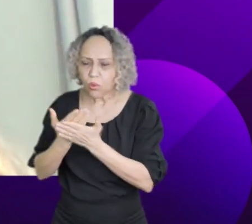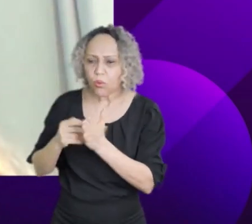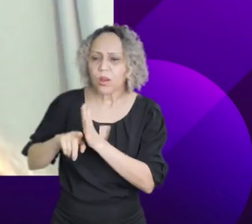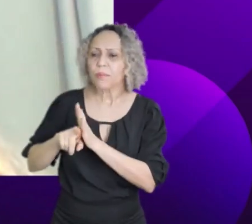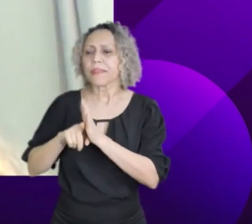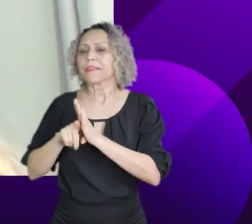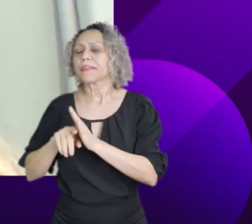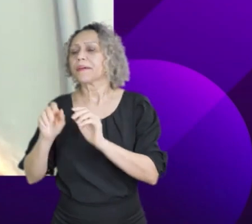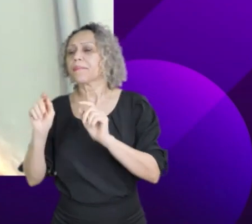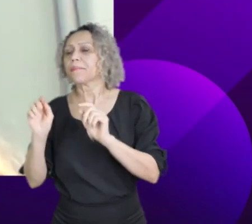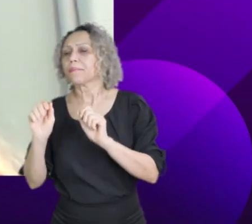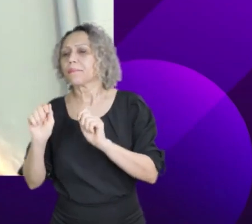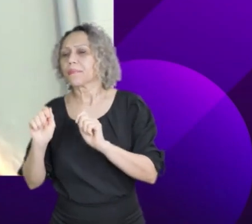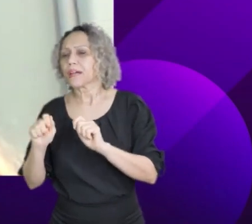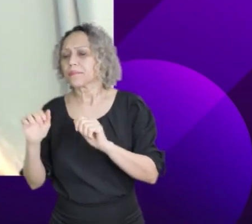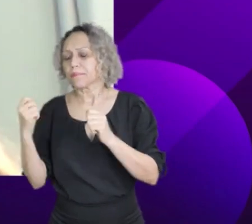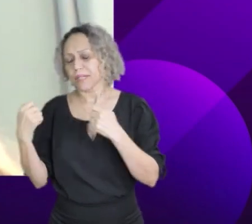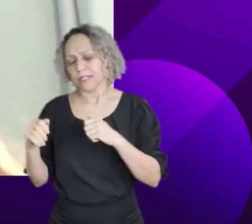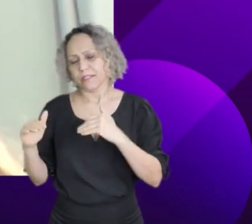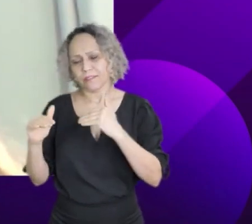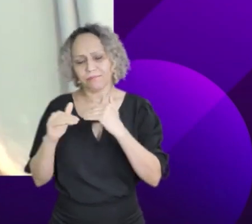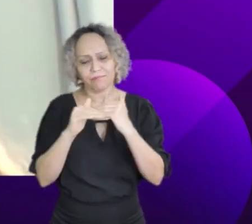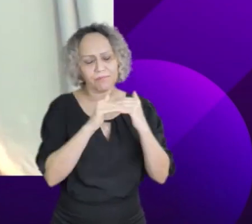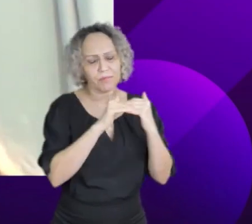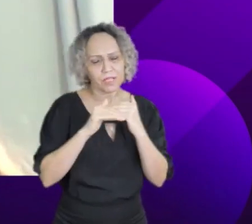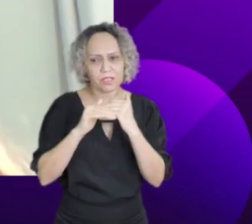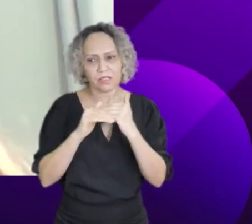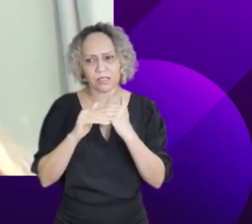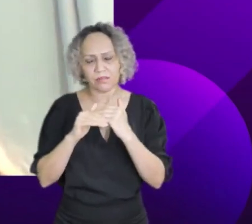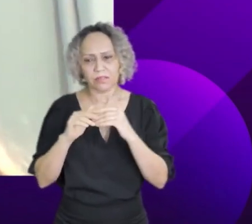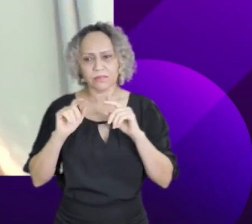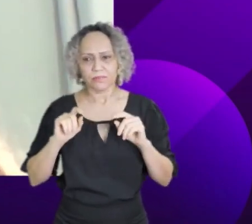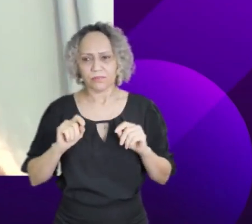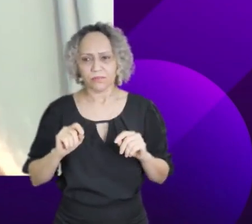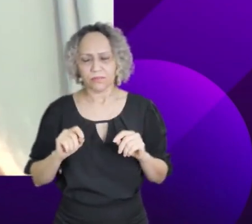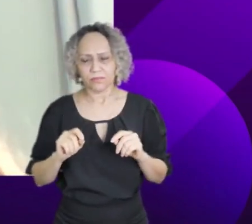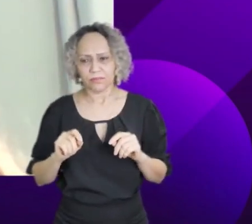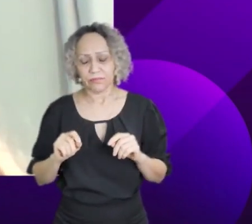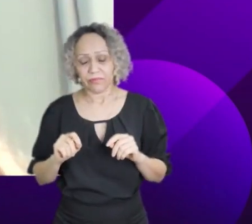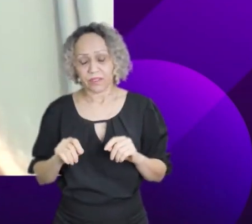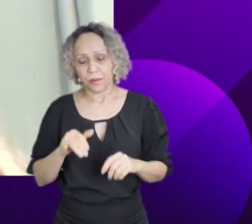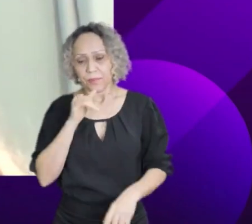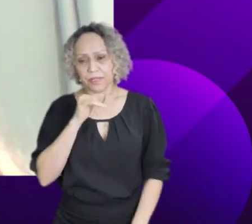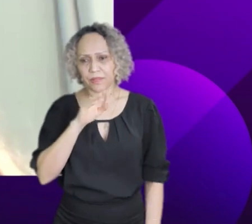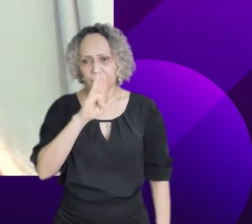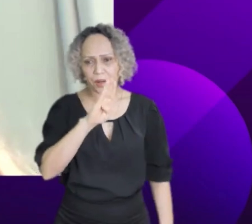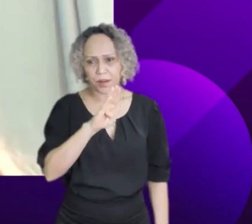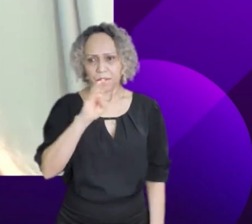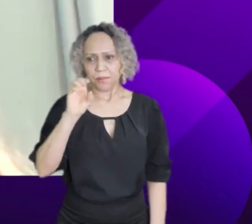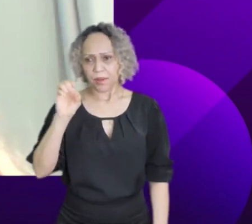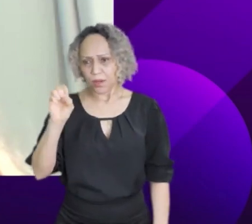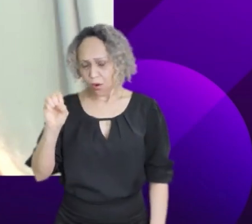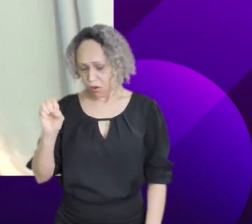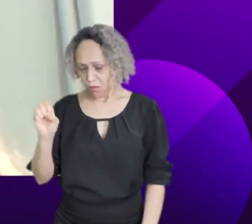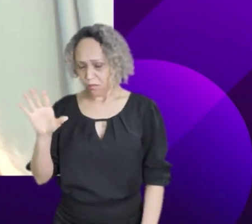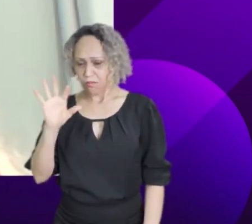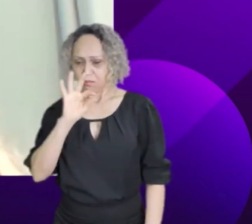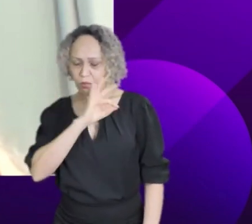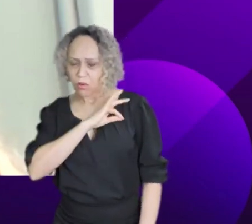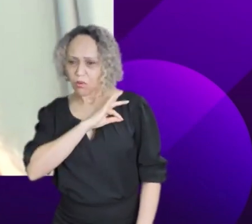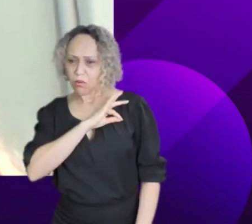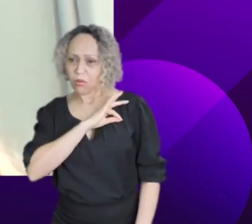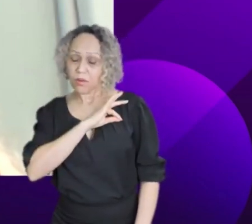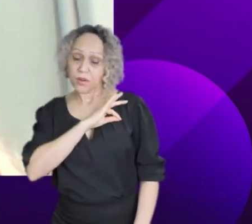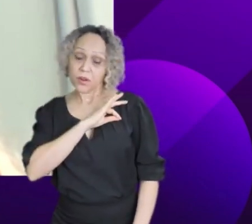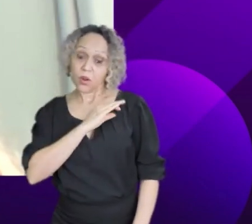da padronização, né, da junção de boletins de ocorrência, né? Geralmente as colisões são registradas